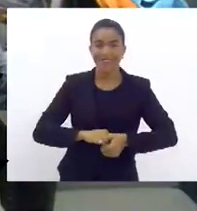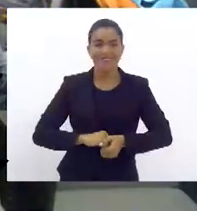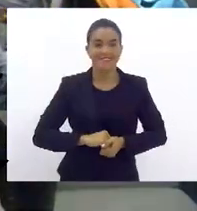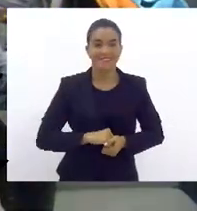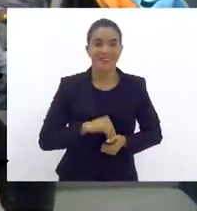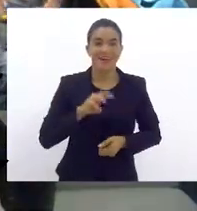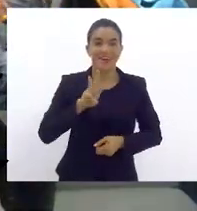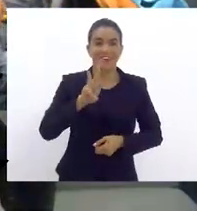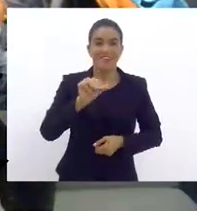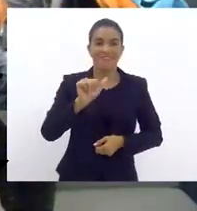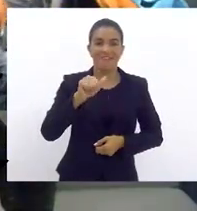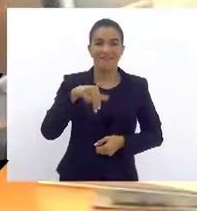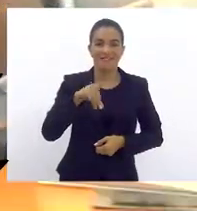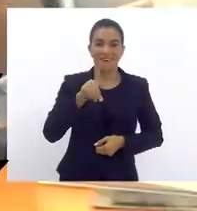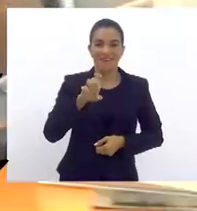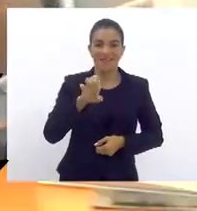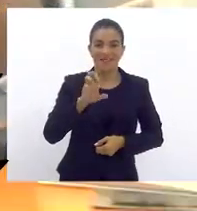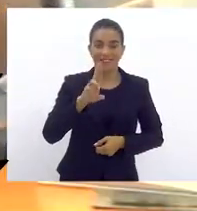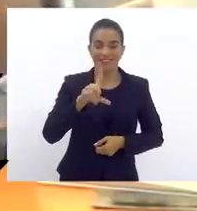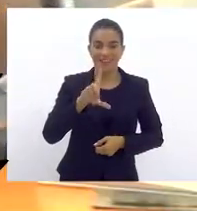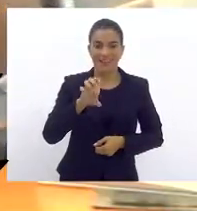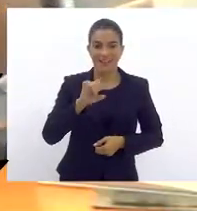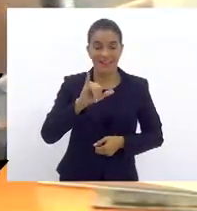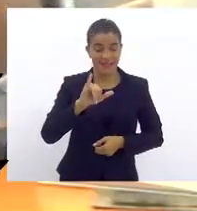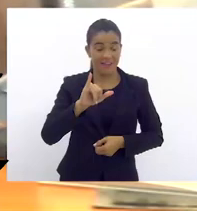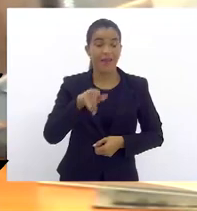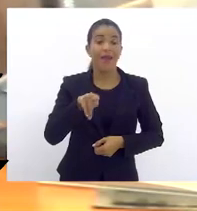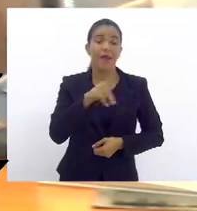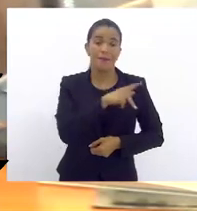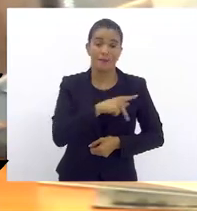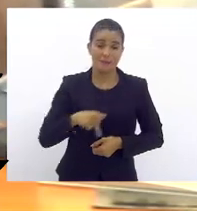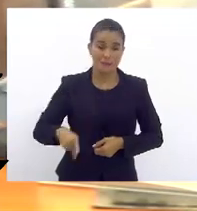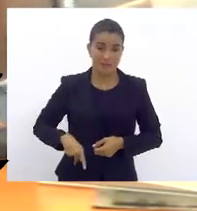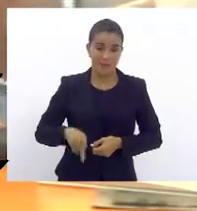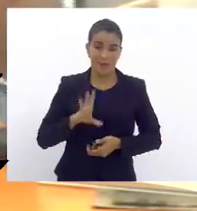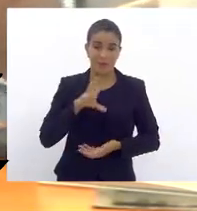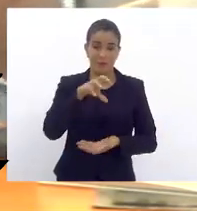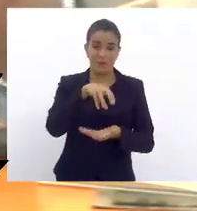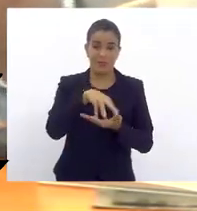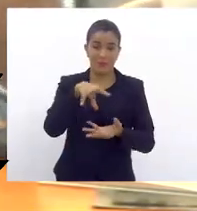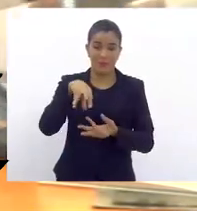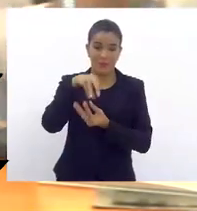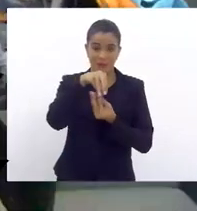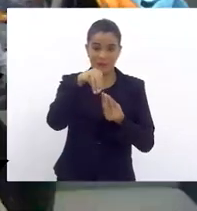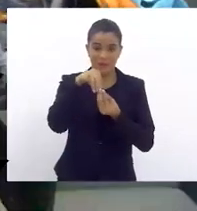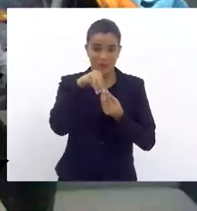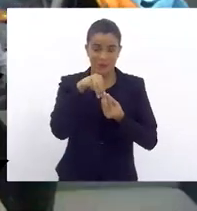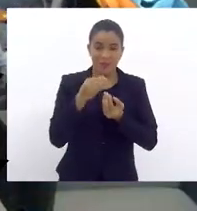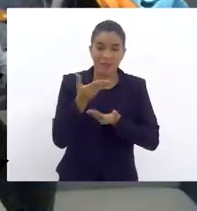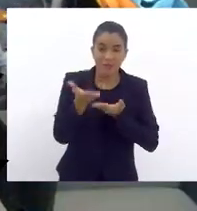Vanderlei Luzia que é presidente do Centro Espírita dos servidores de Jesus